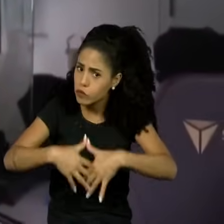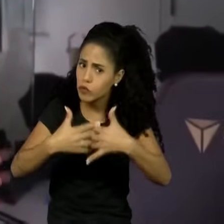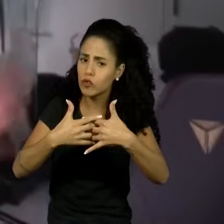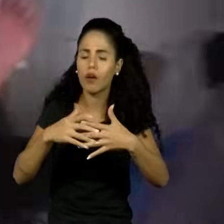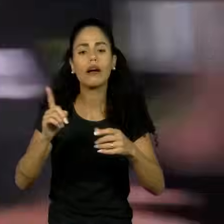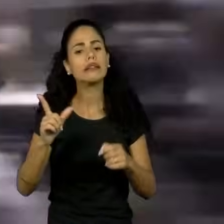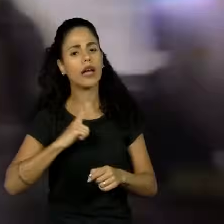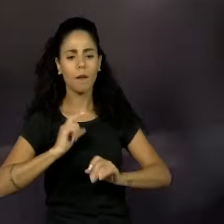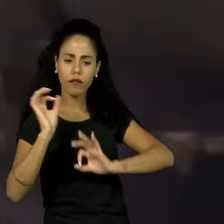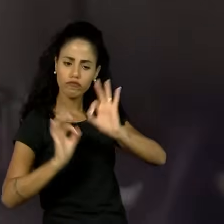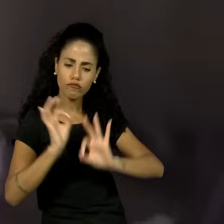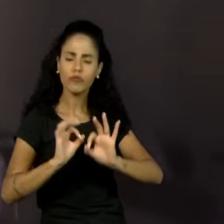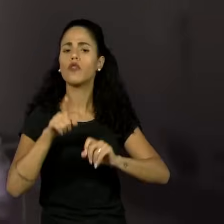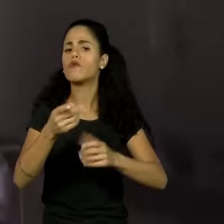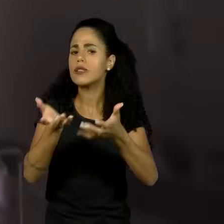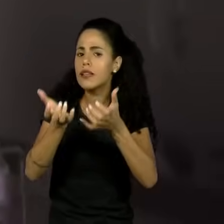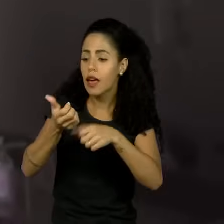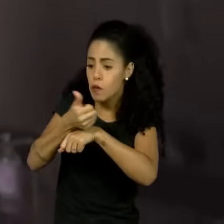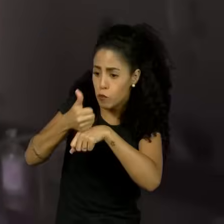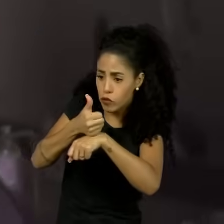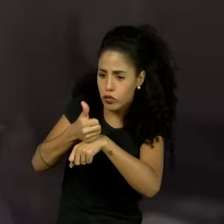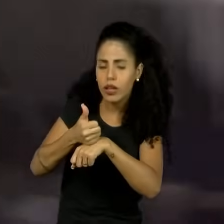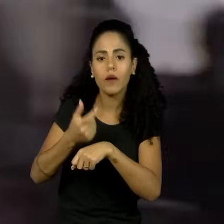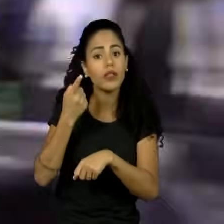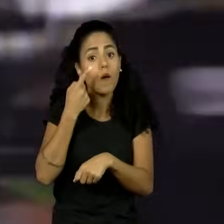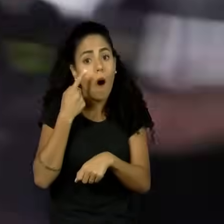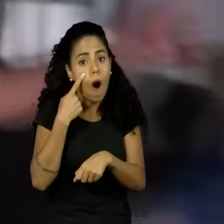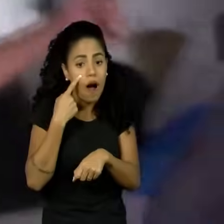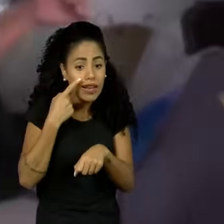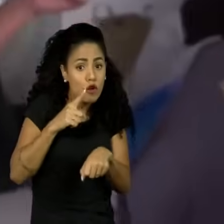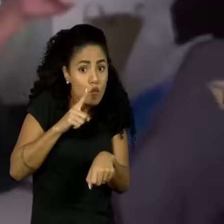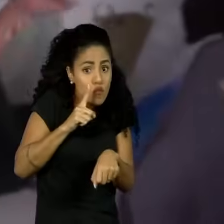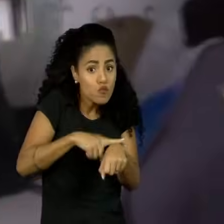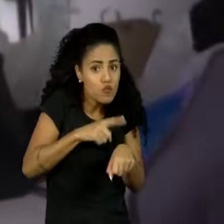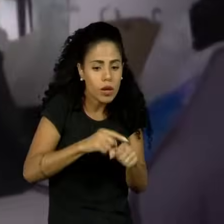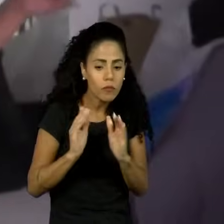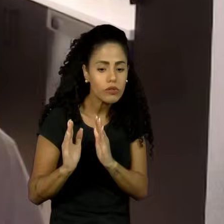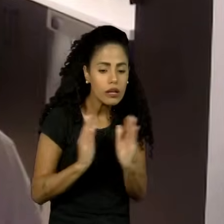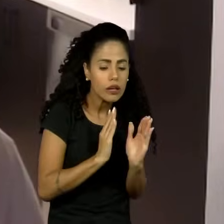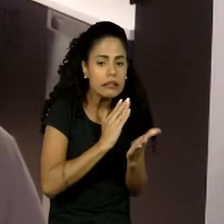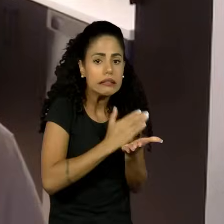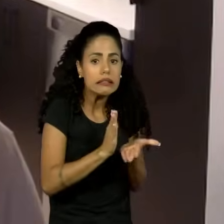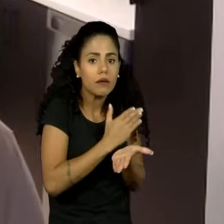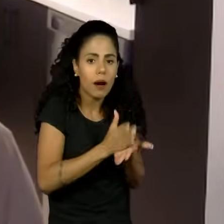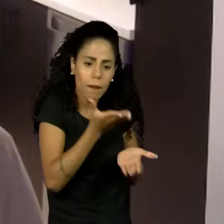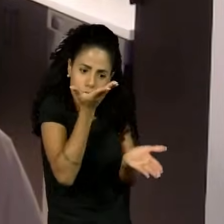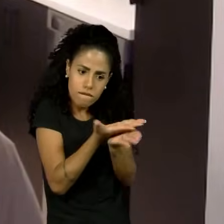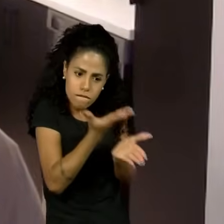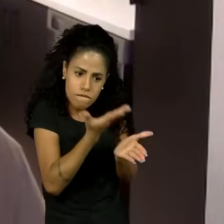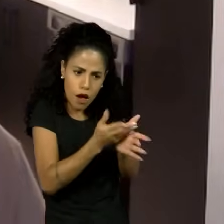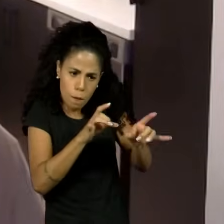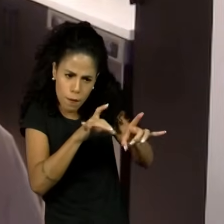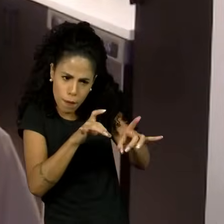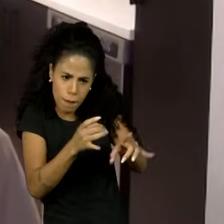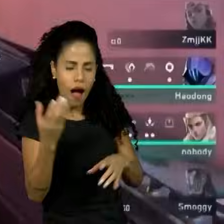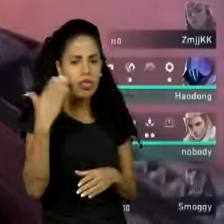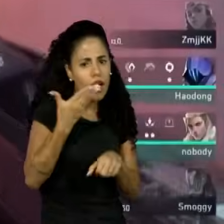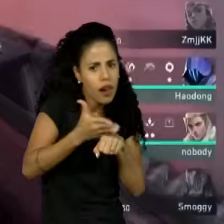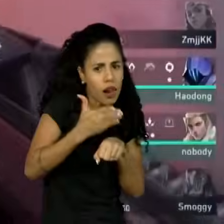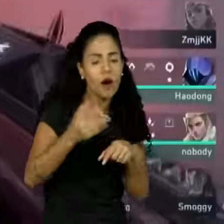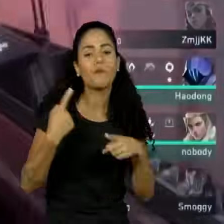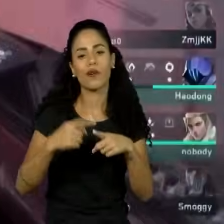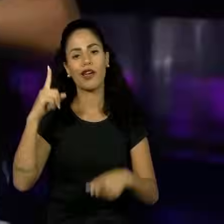tem um plano B. Se você está querendo ser jogador profissional, tire um tempo para estudar, para fazer uma coisa diferente, para que porque, querendo ou não, essa vida é